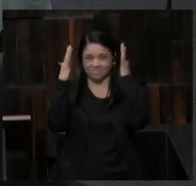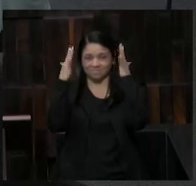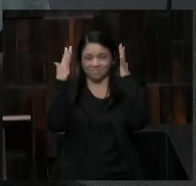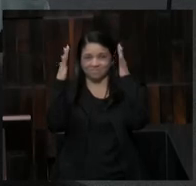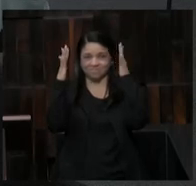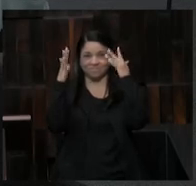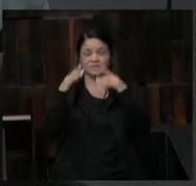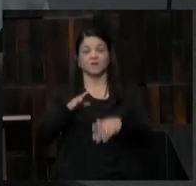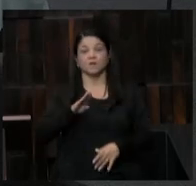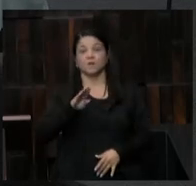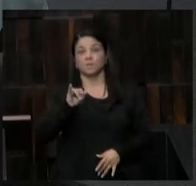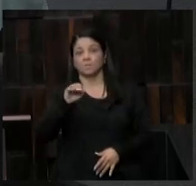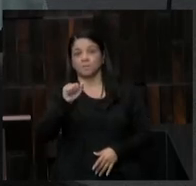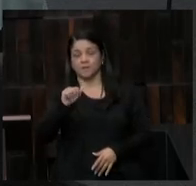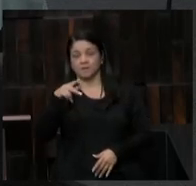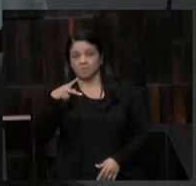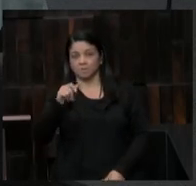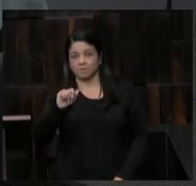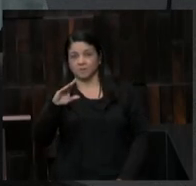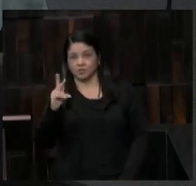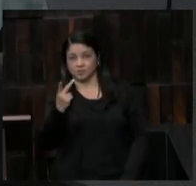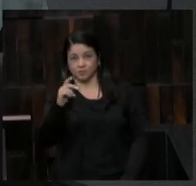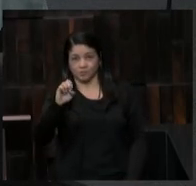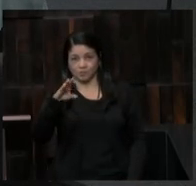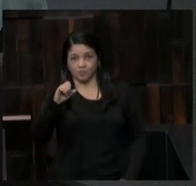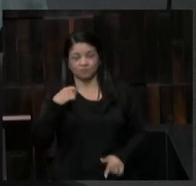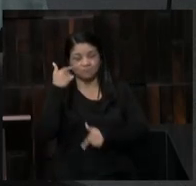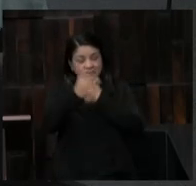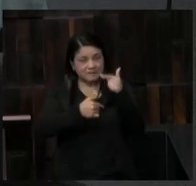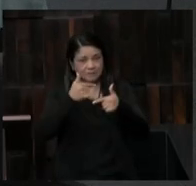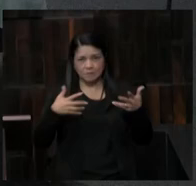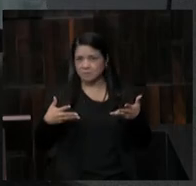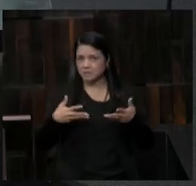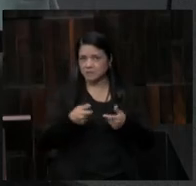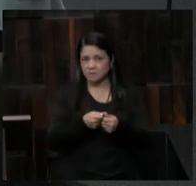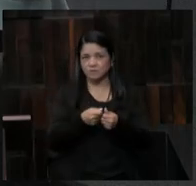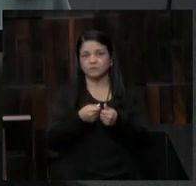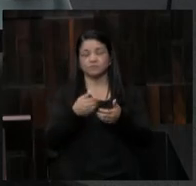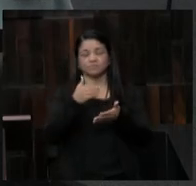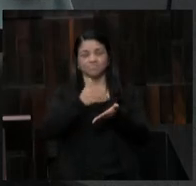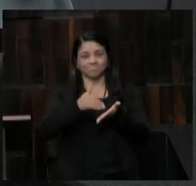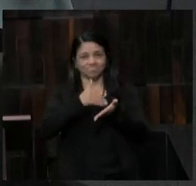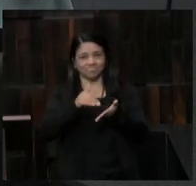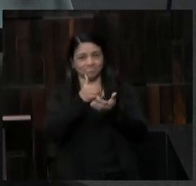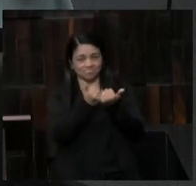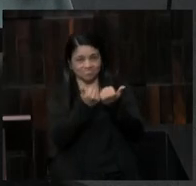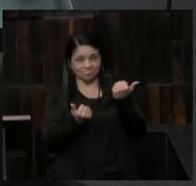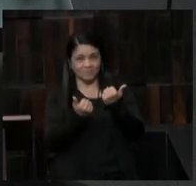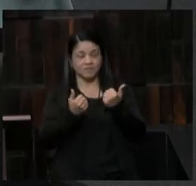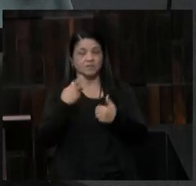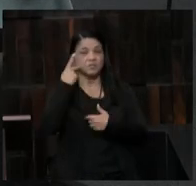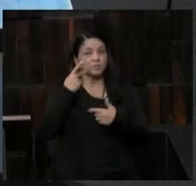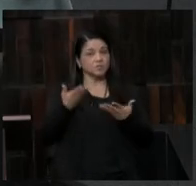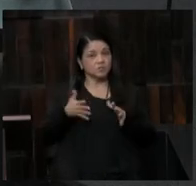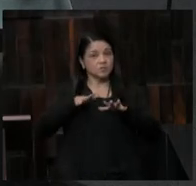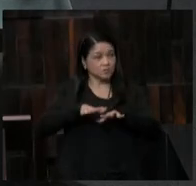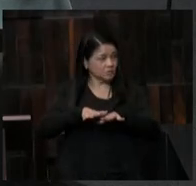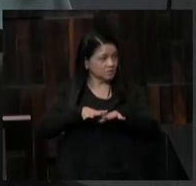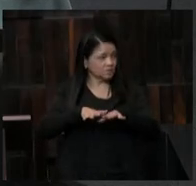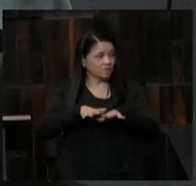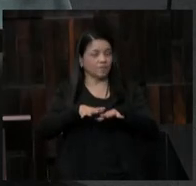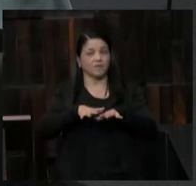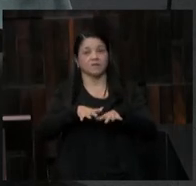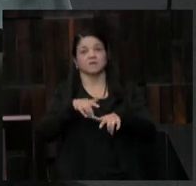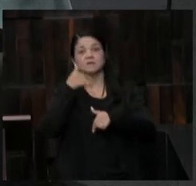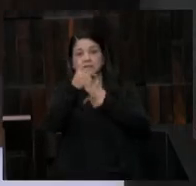A Bia Pacheco tem desenvolvido um trabalho incrível diante da Subsecretaria de Políticas Inclusivas. Faz